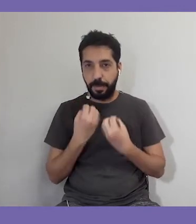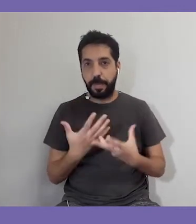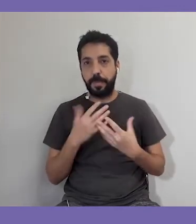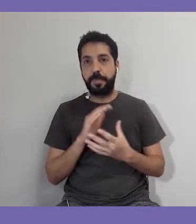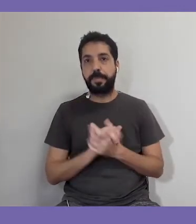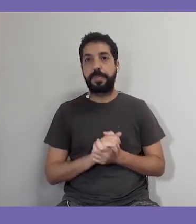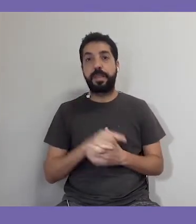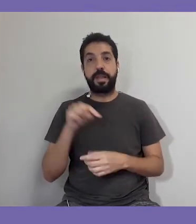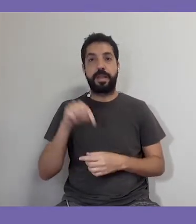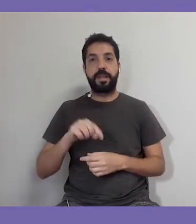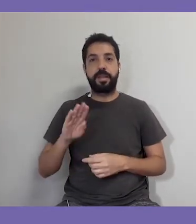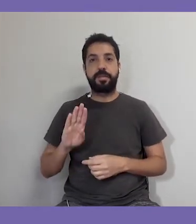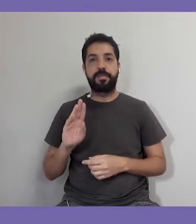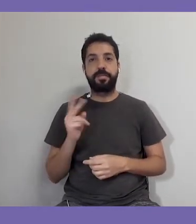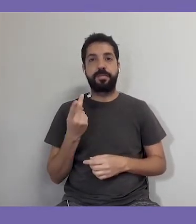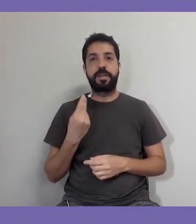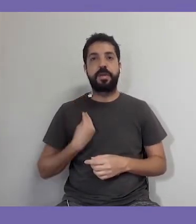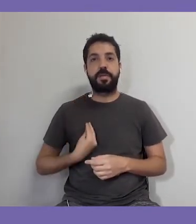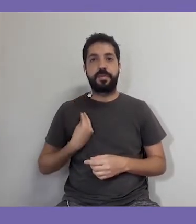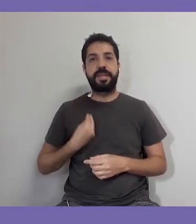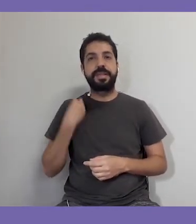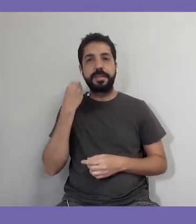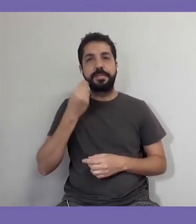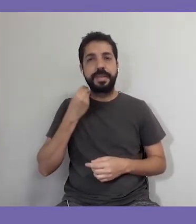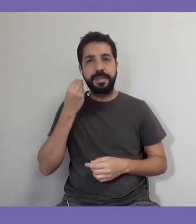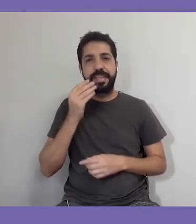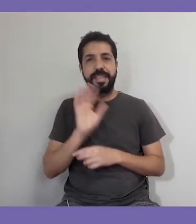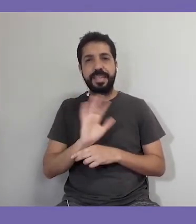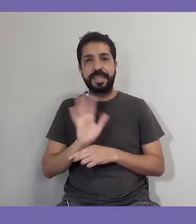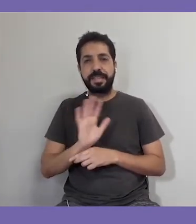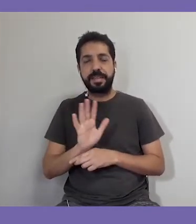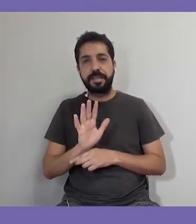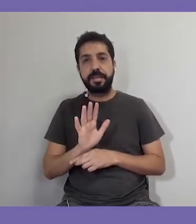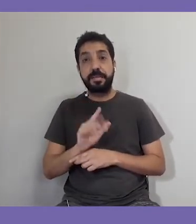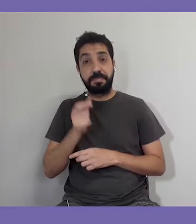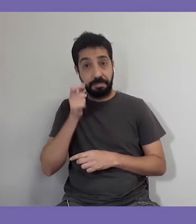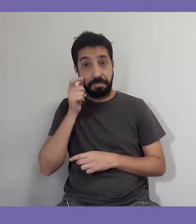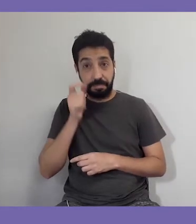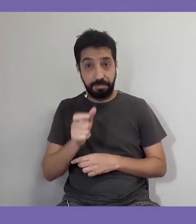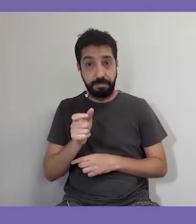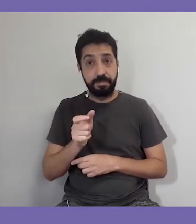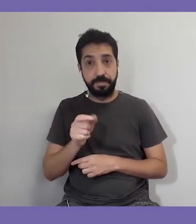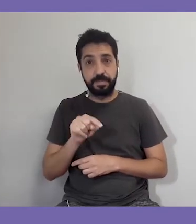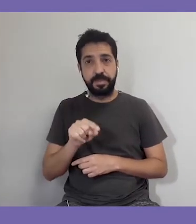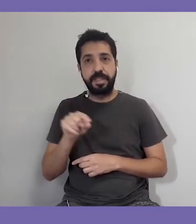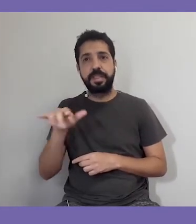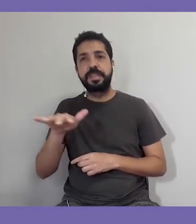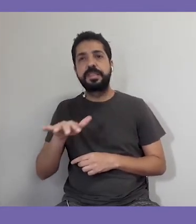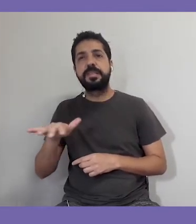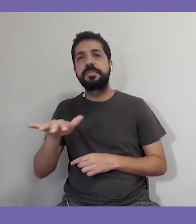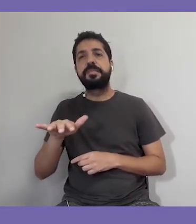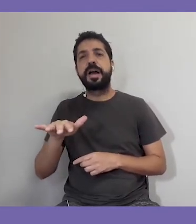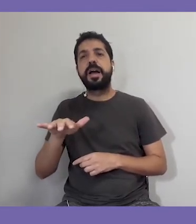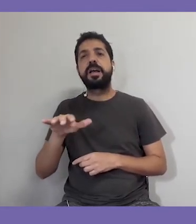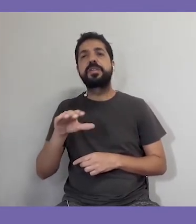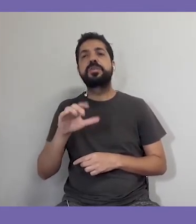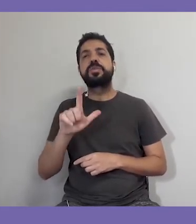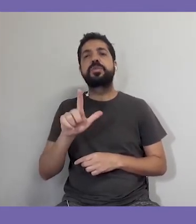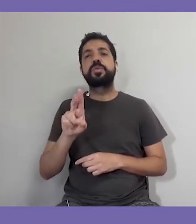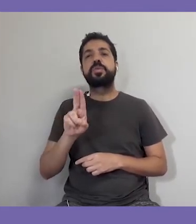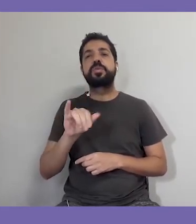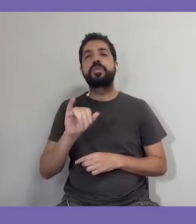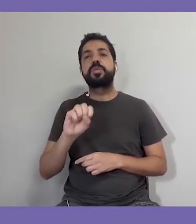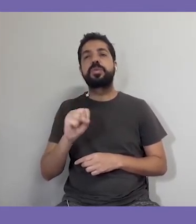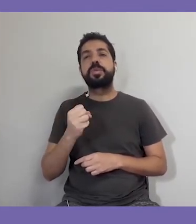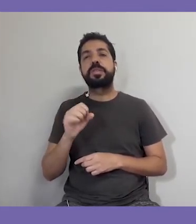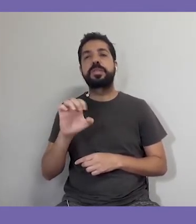Não, maravilha. Aqui em BH eu participo de uma experiência de cinema muito interessante, que é lá no Espaço Como Luz